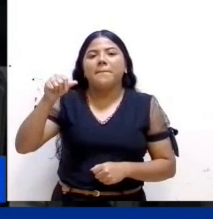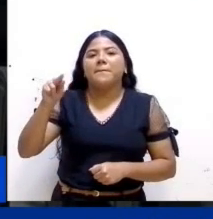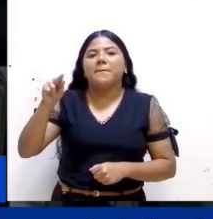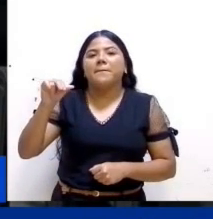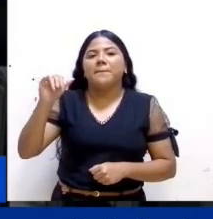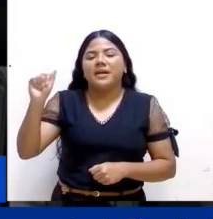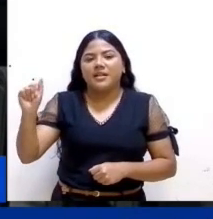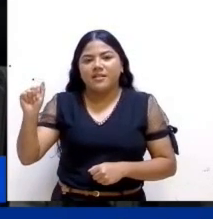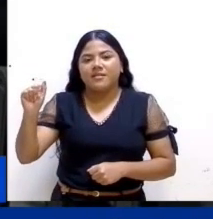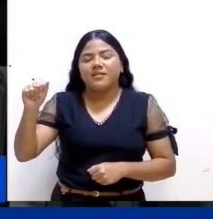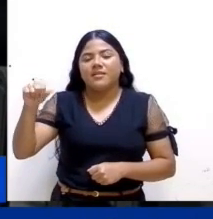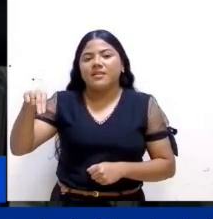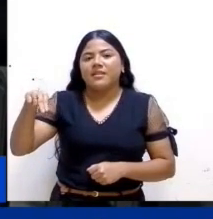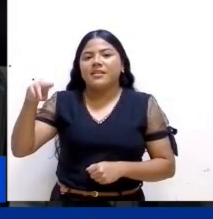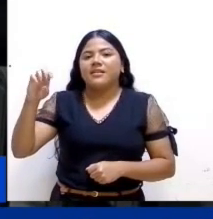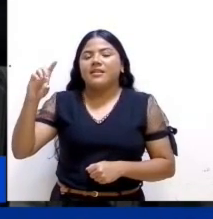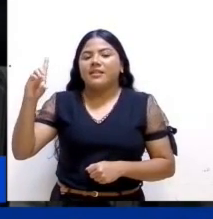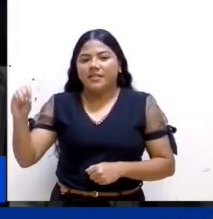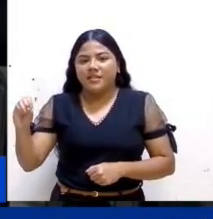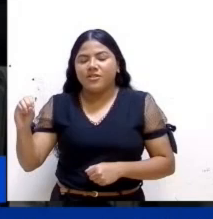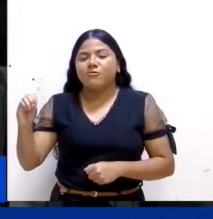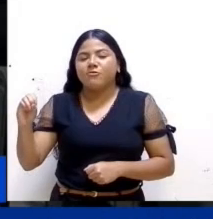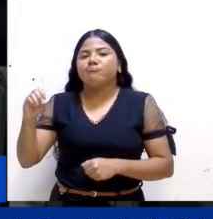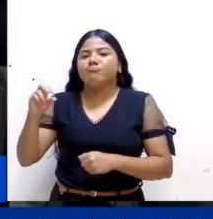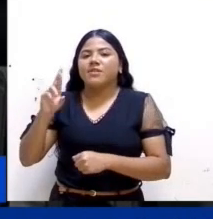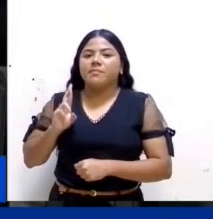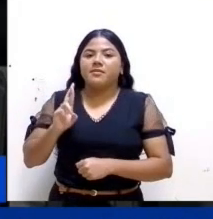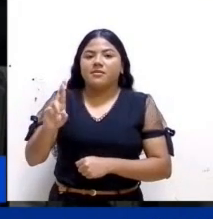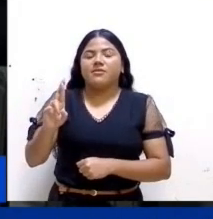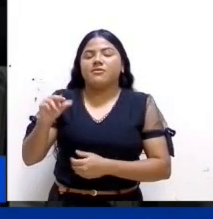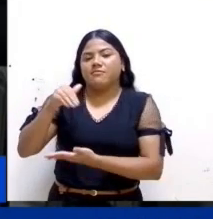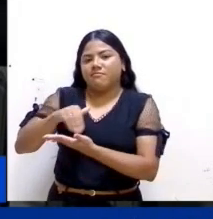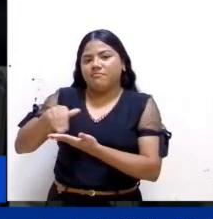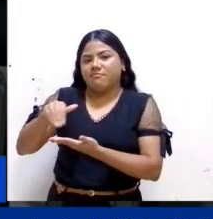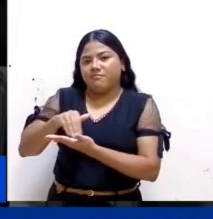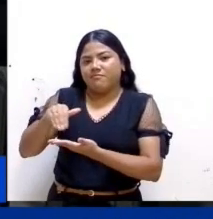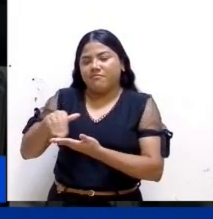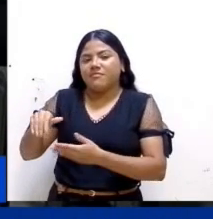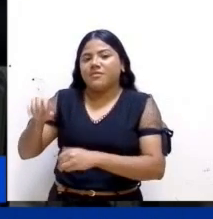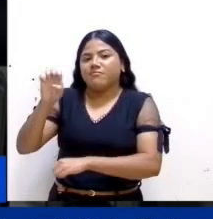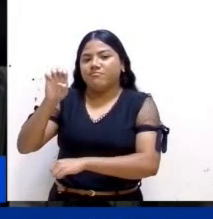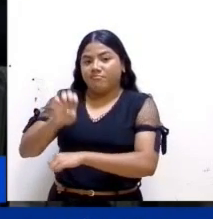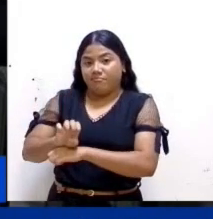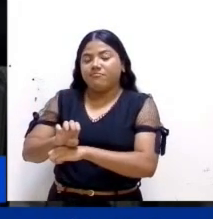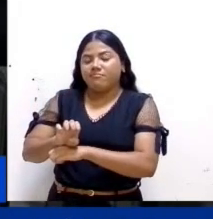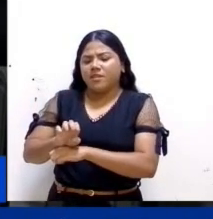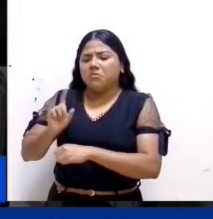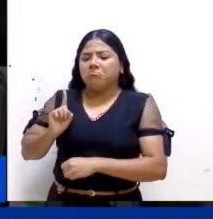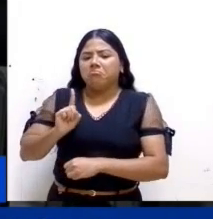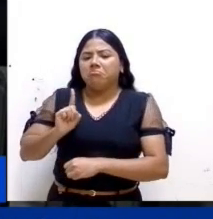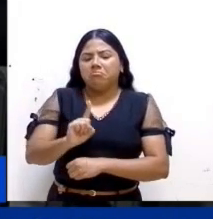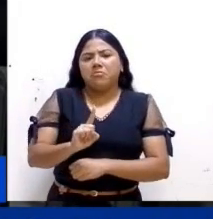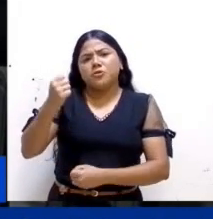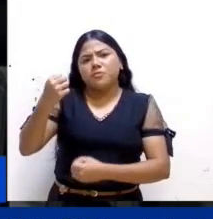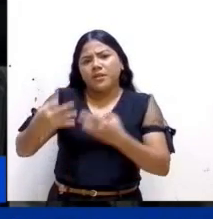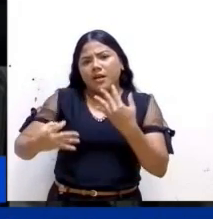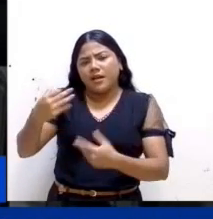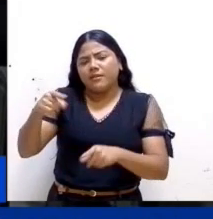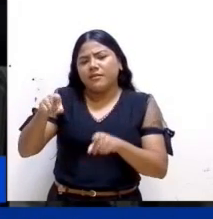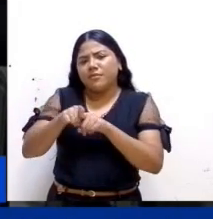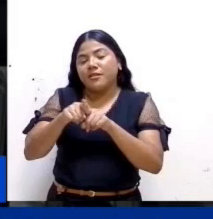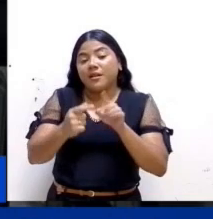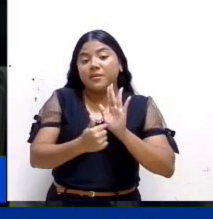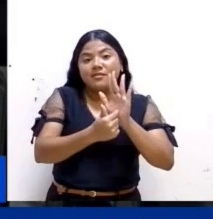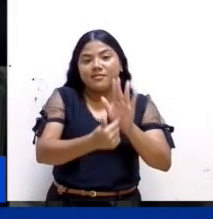a Secretaria de Educação do Estado, né? A Marineide Barros se dirige ao palco e apresentar a palestrante de hoje.